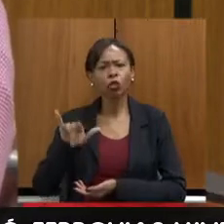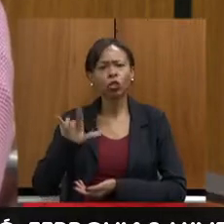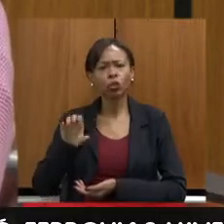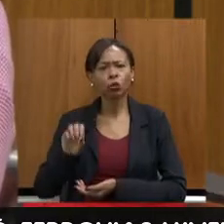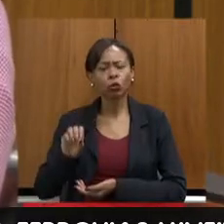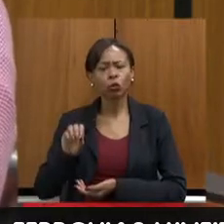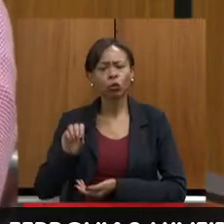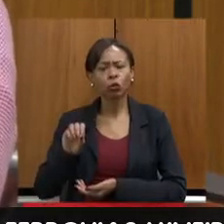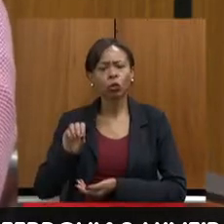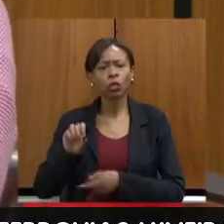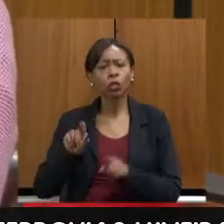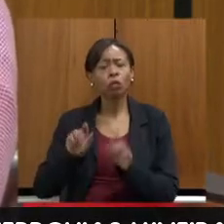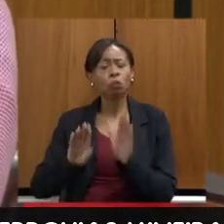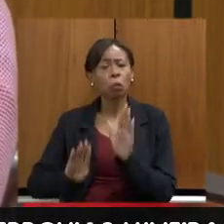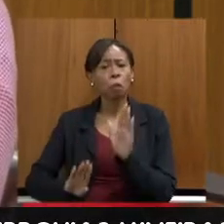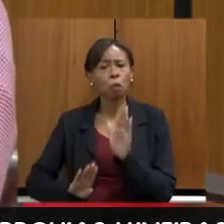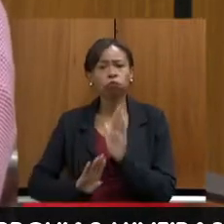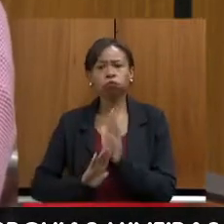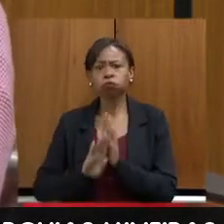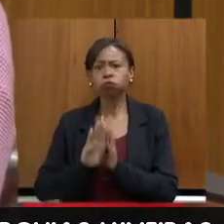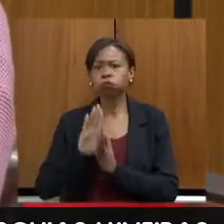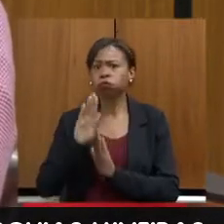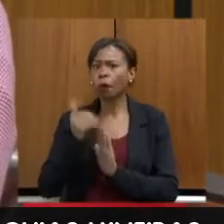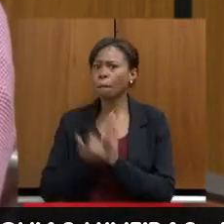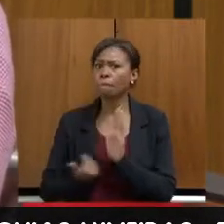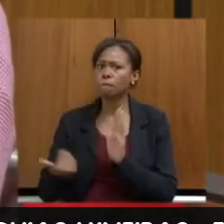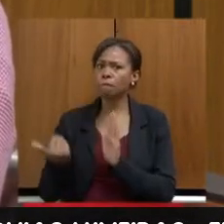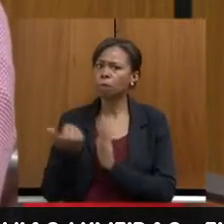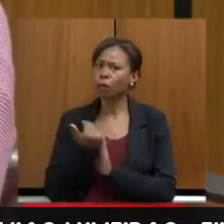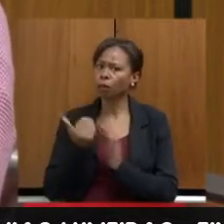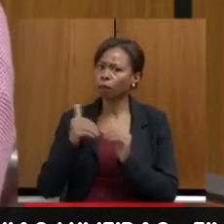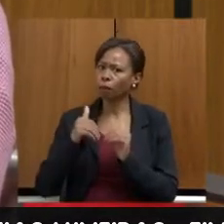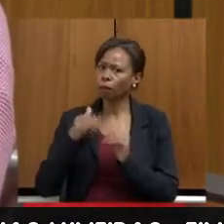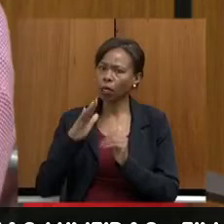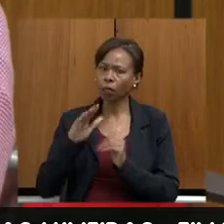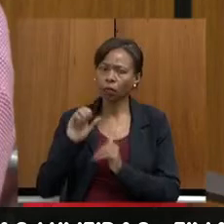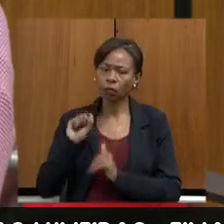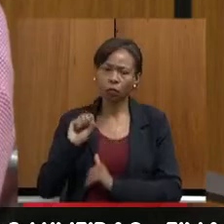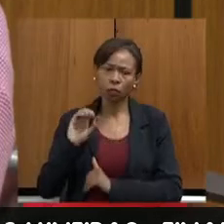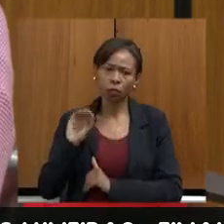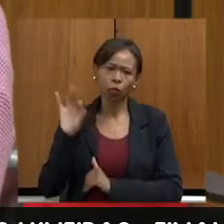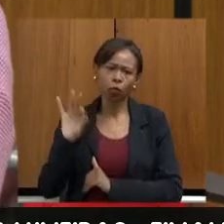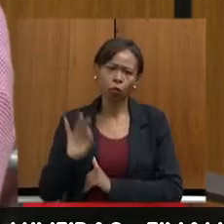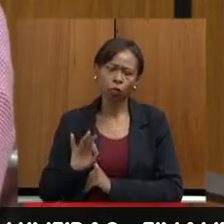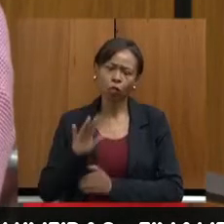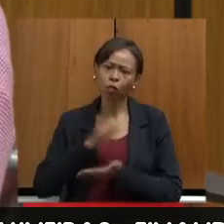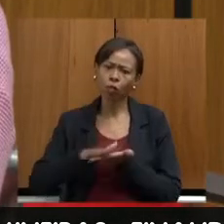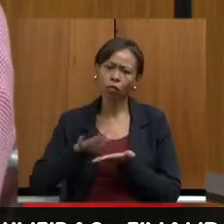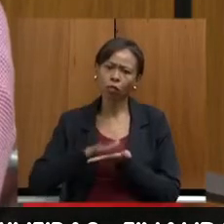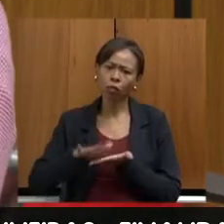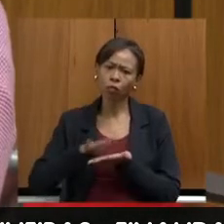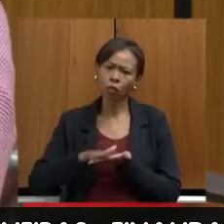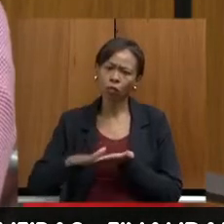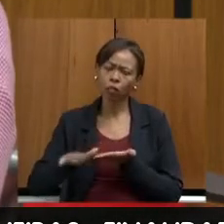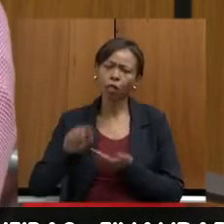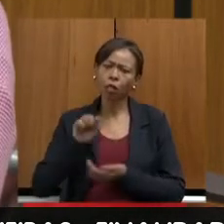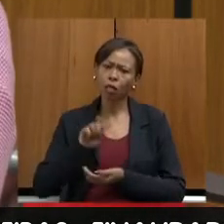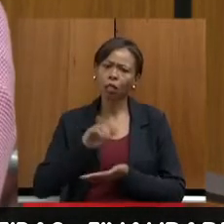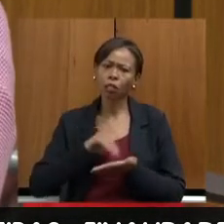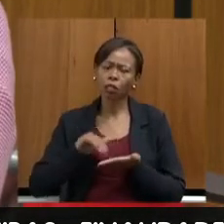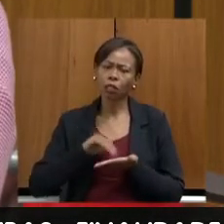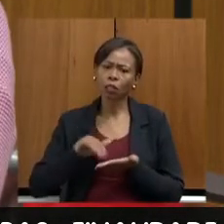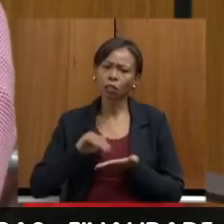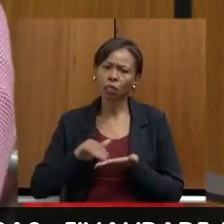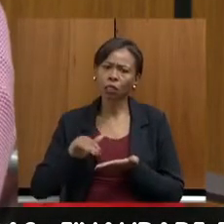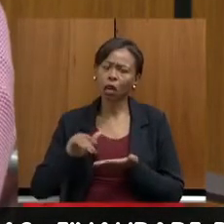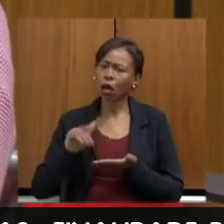é tão significativo é mais de oitenta por cento da despesa liquidada da secretaria foi